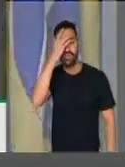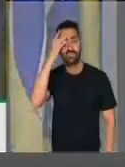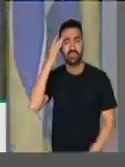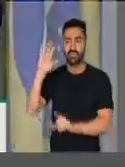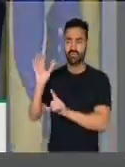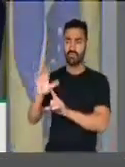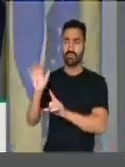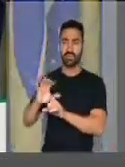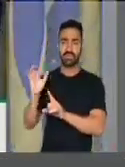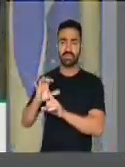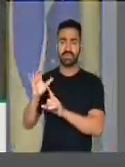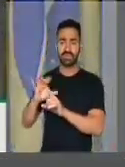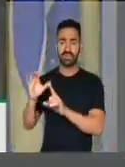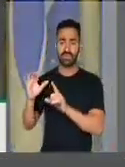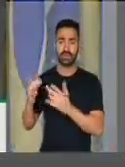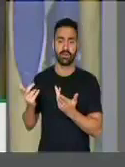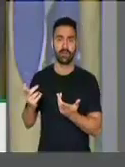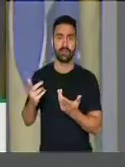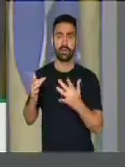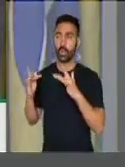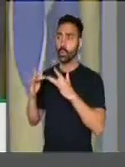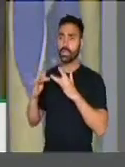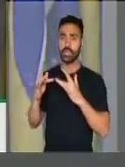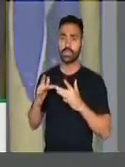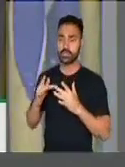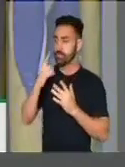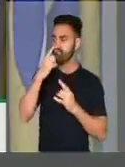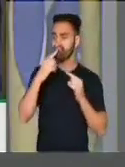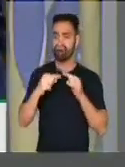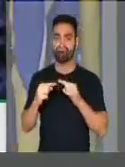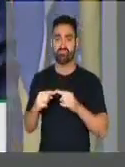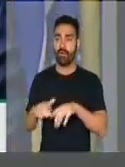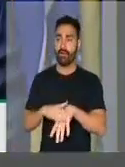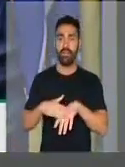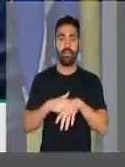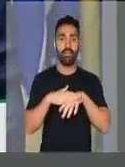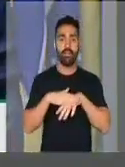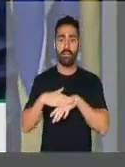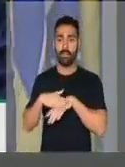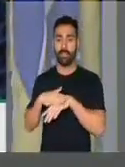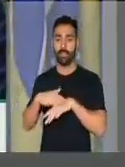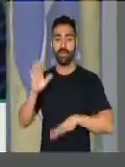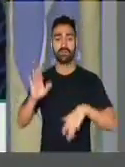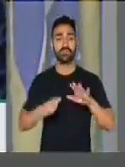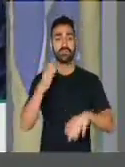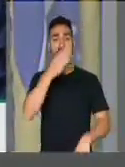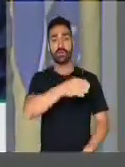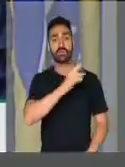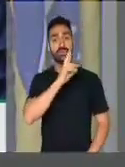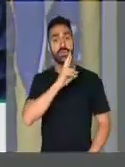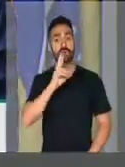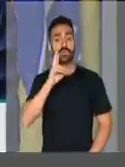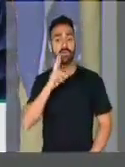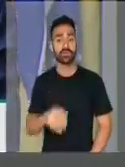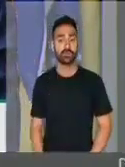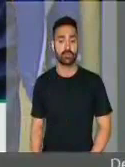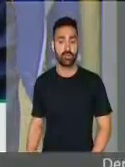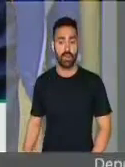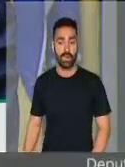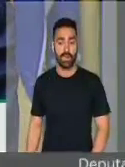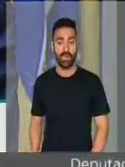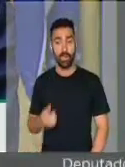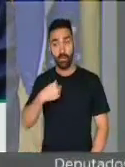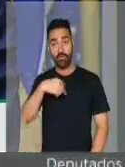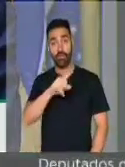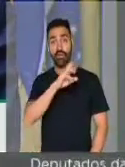tomam intimidade com a gente aqui, não só no plenário, mas nos restaurantes, deputado Ed, que a gente